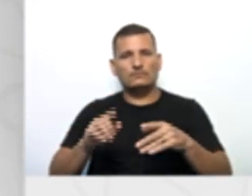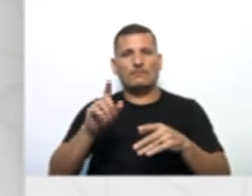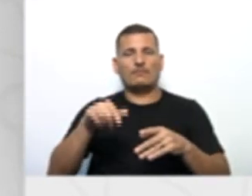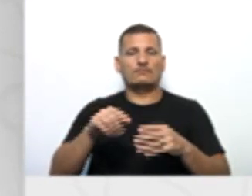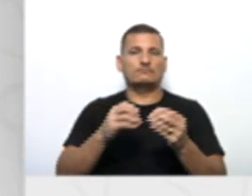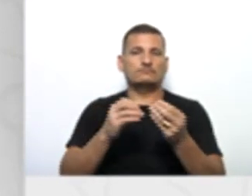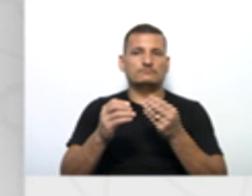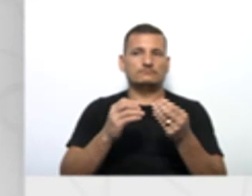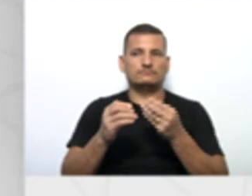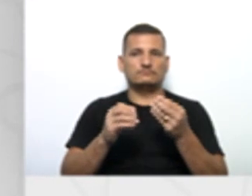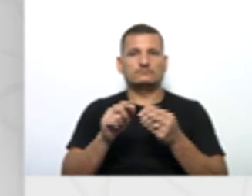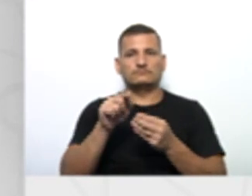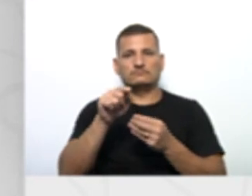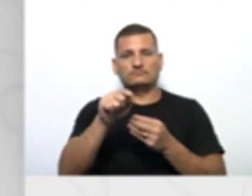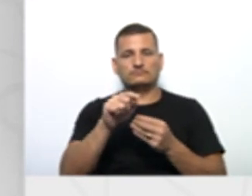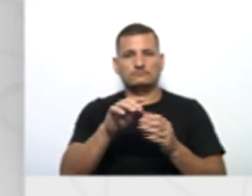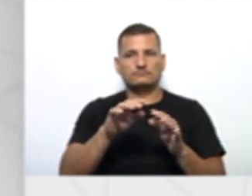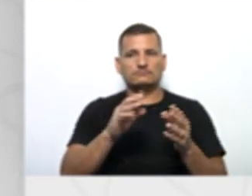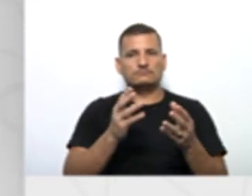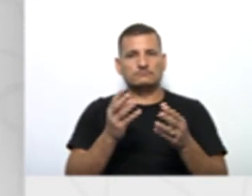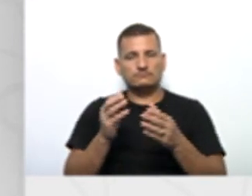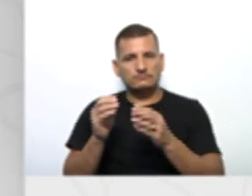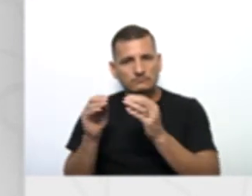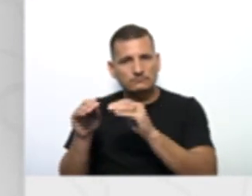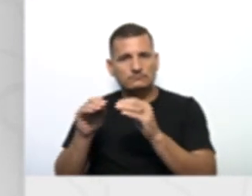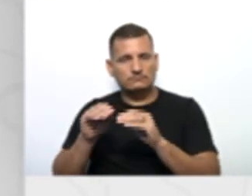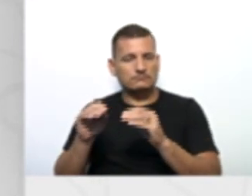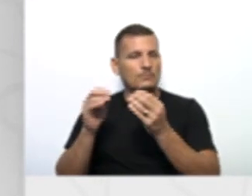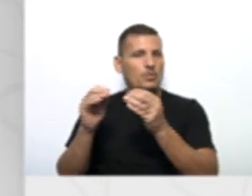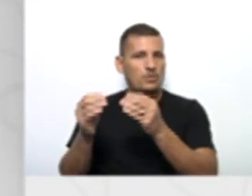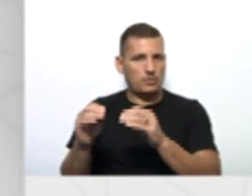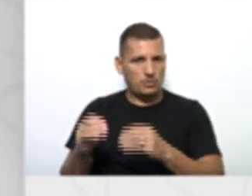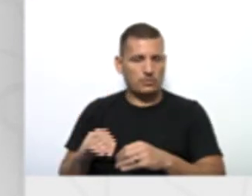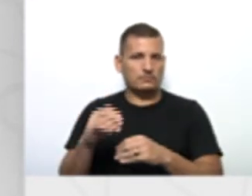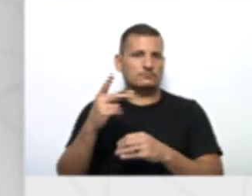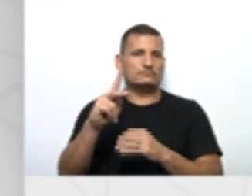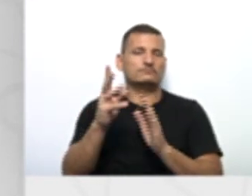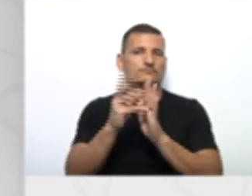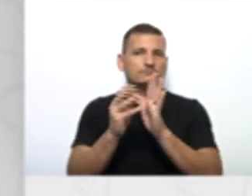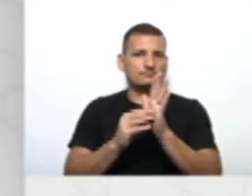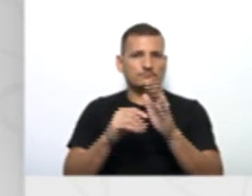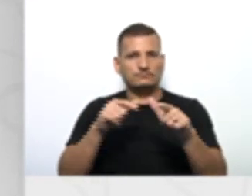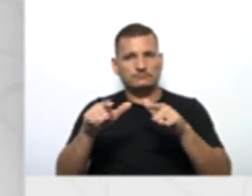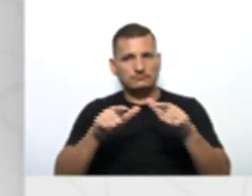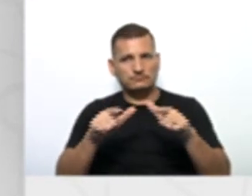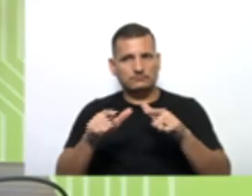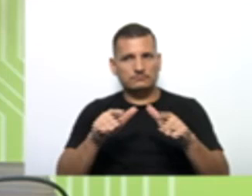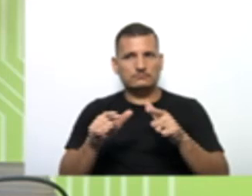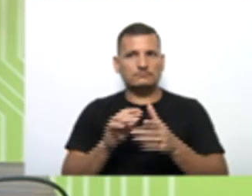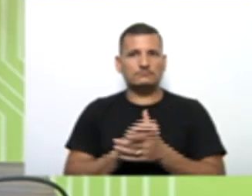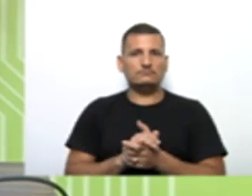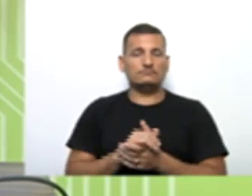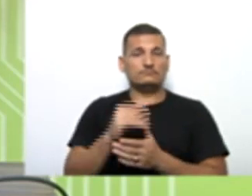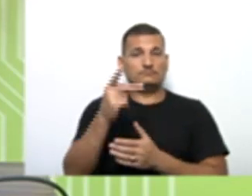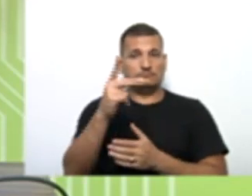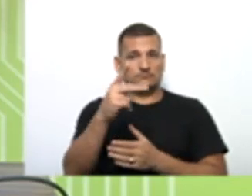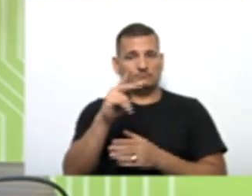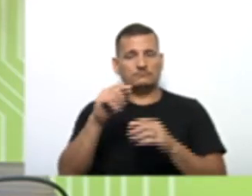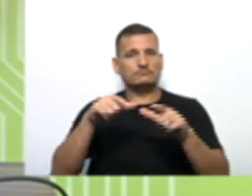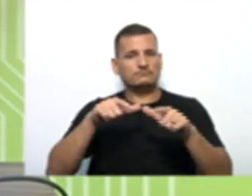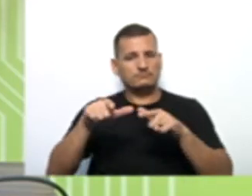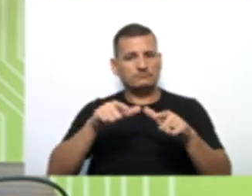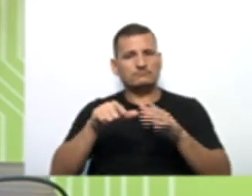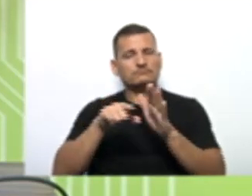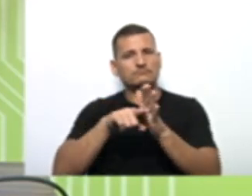você incrementar o conteúdo do seu trabalho, né, de você tornar o seu trabalho